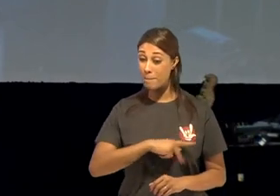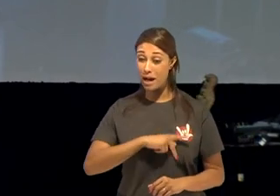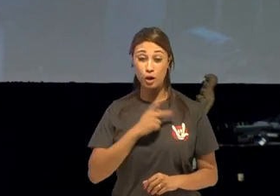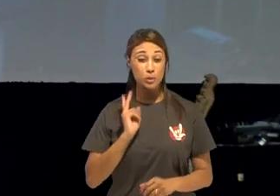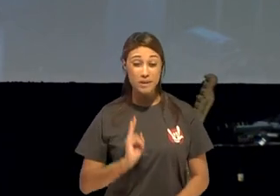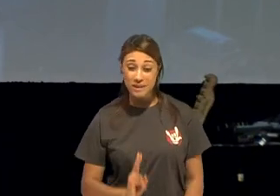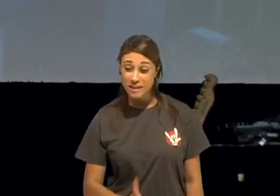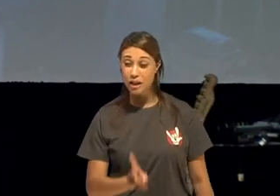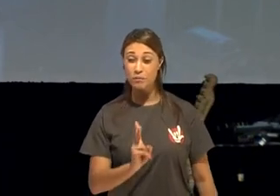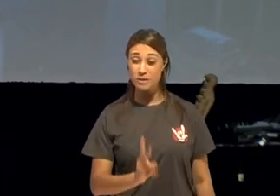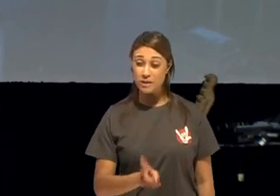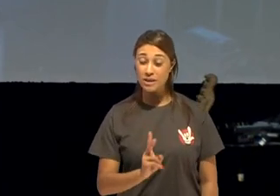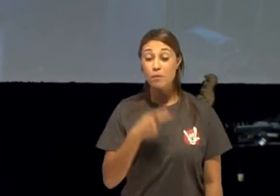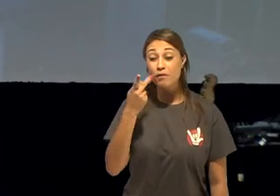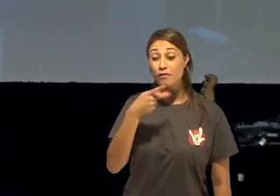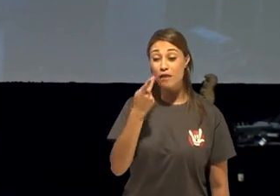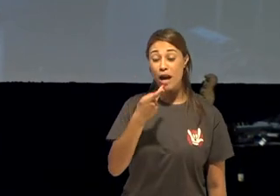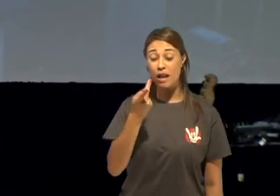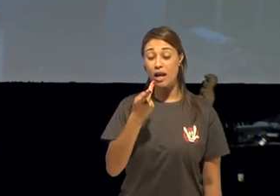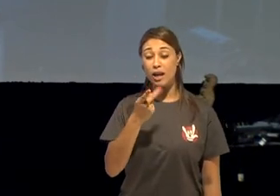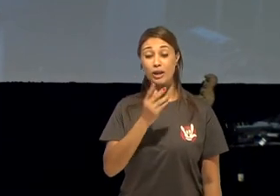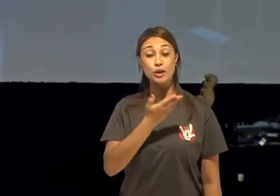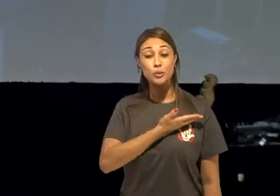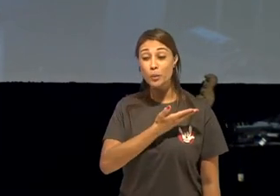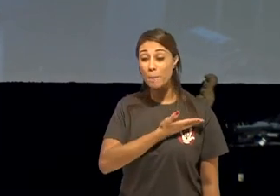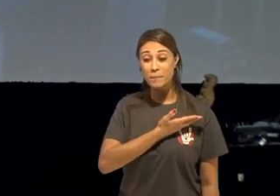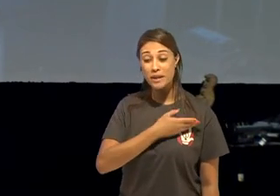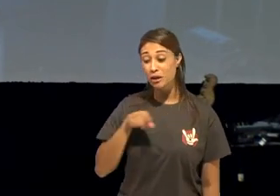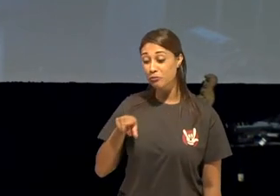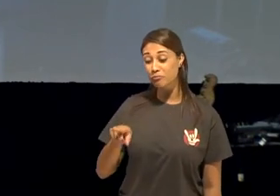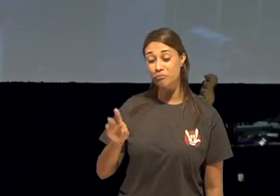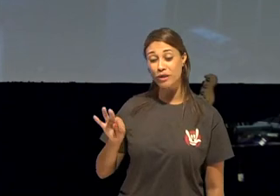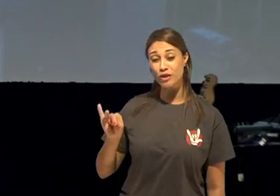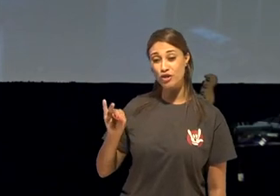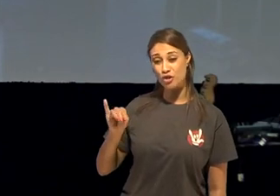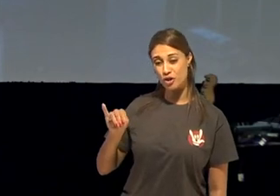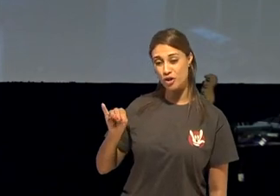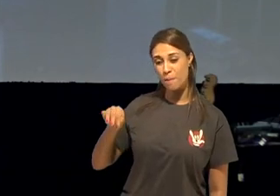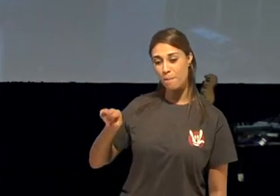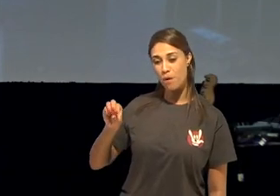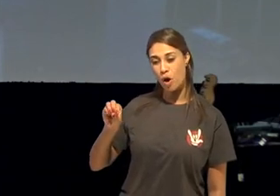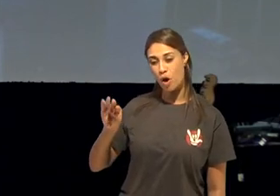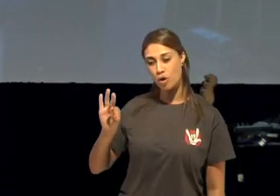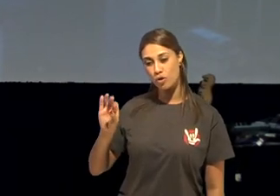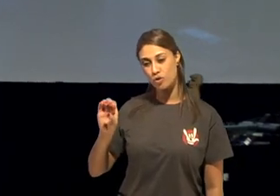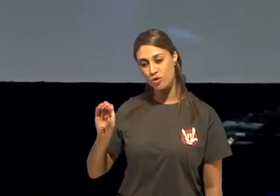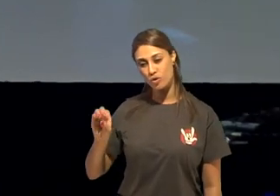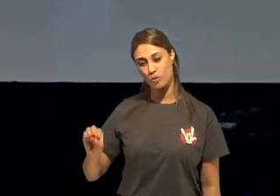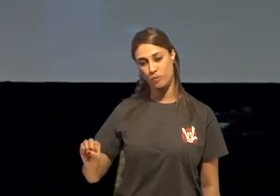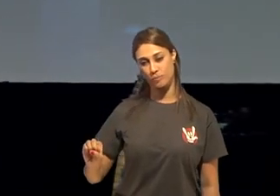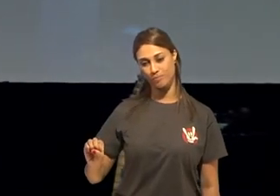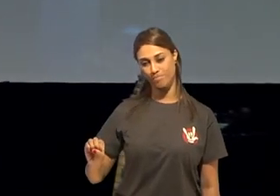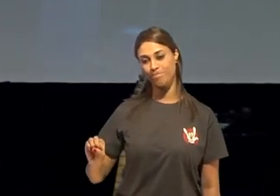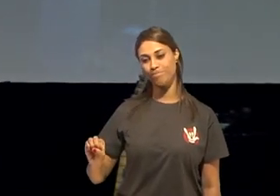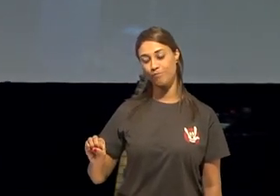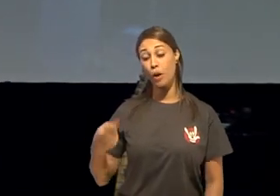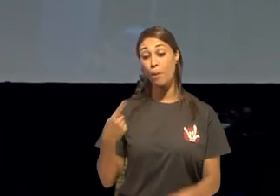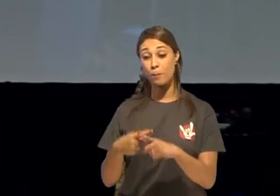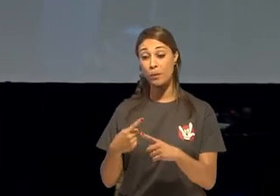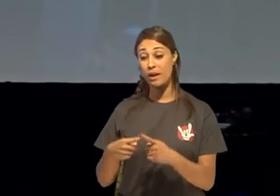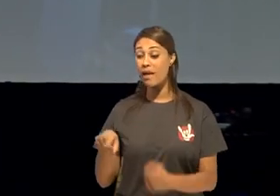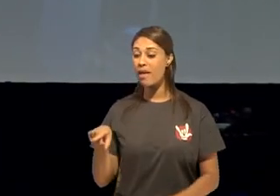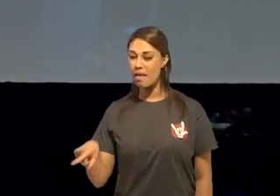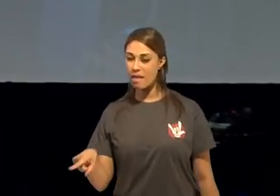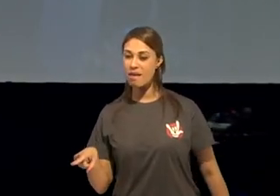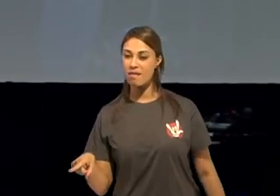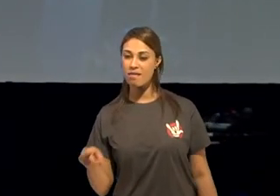de Timóteo. Por quê? Porque não teve nenhum filho que pagou o preço como Timóteo pagou. E